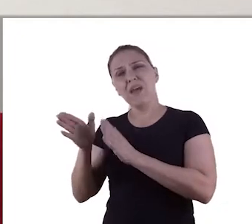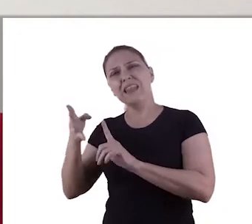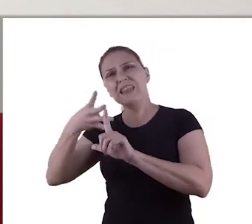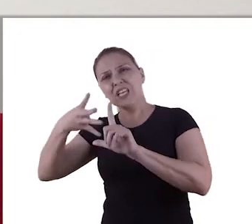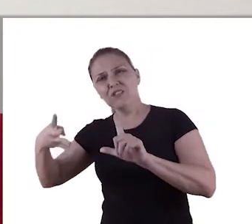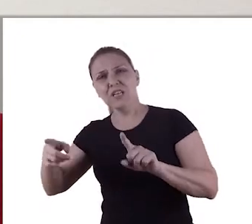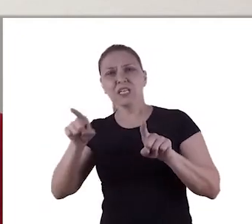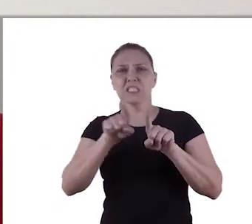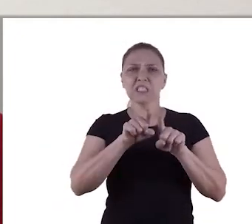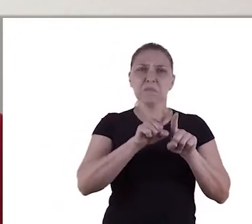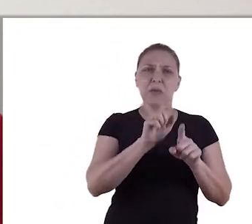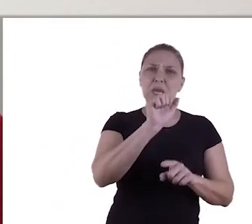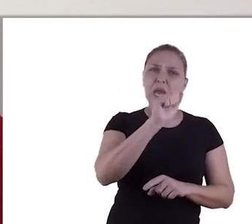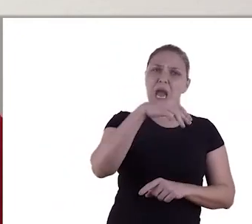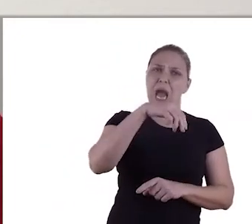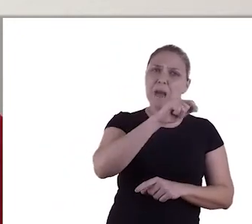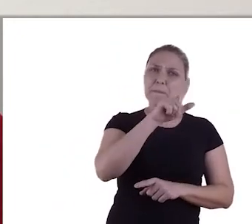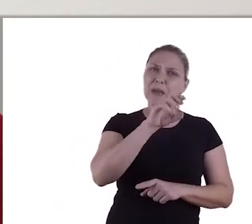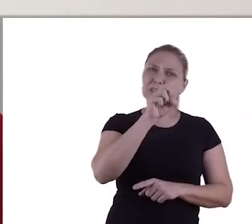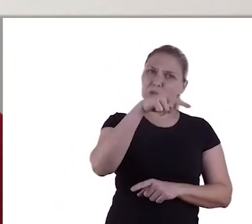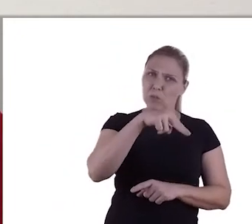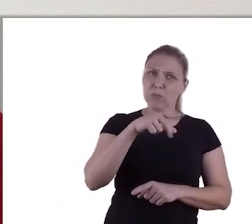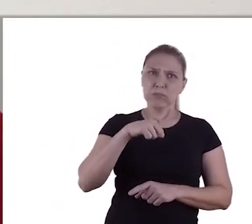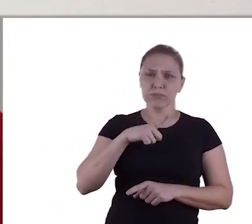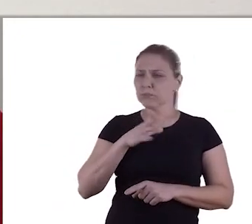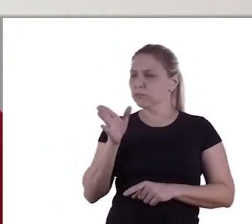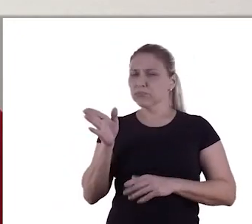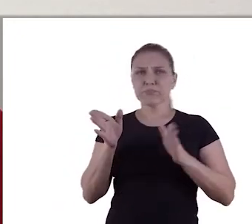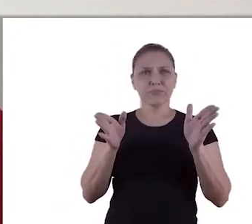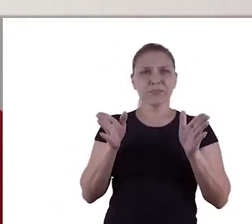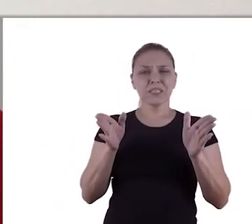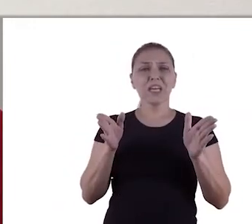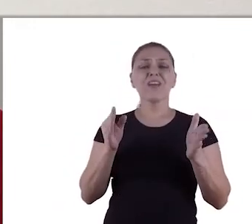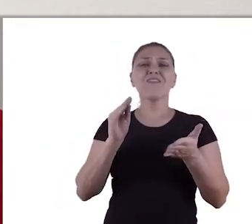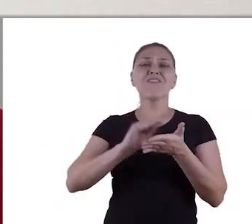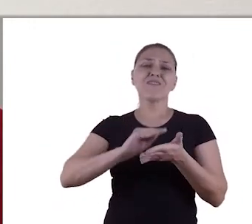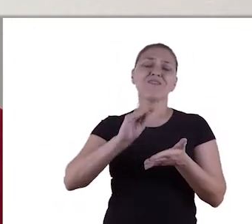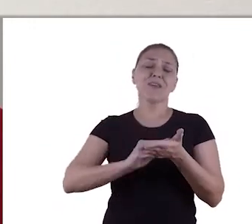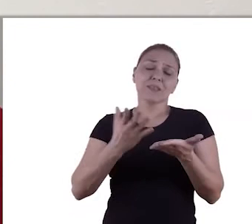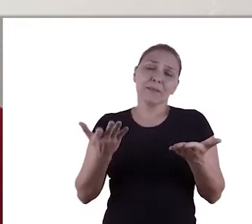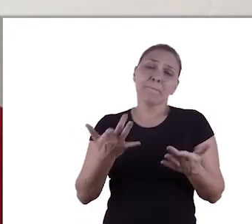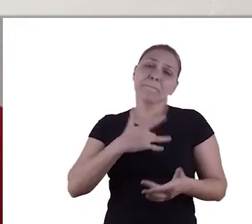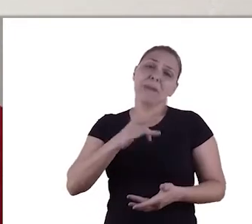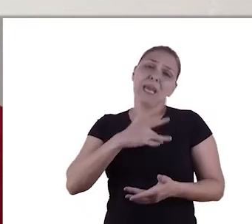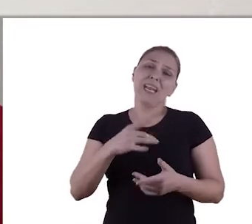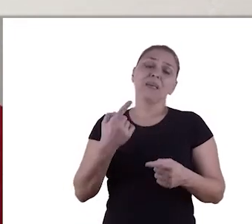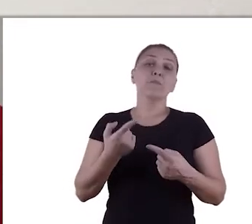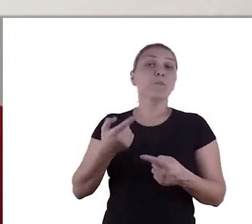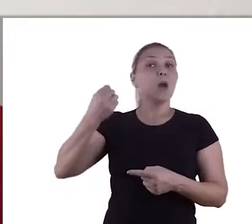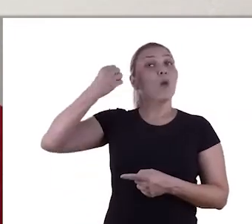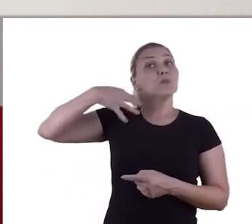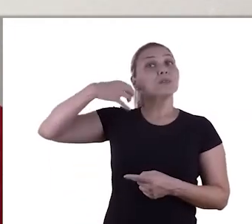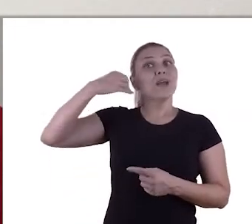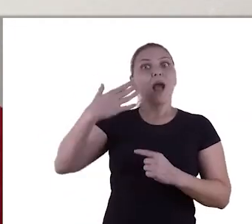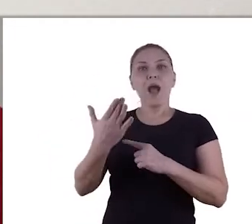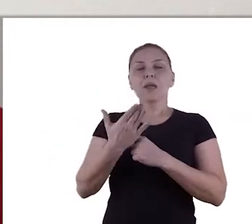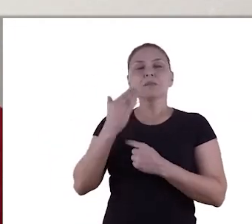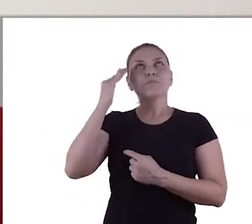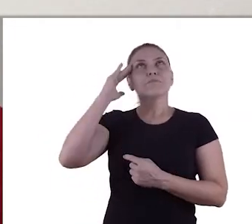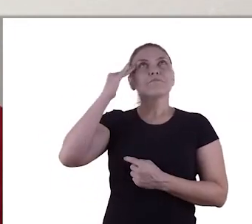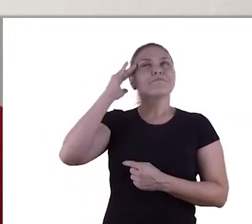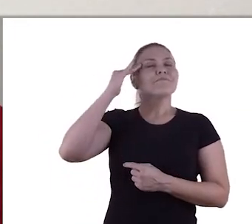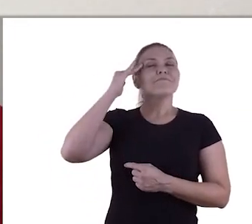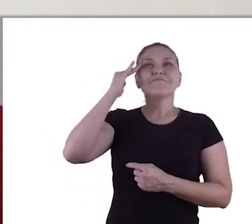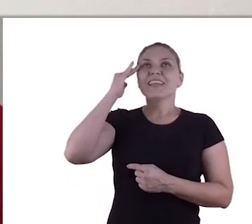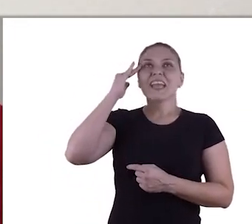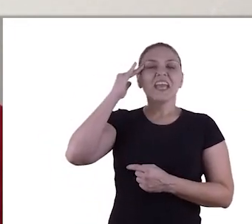plataformas. É uma perda muito grande, porque a audiodescrição faz com que a gente consiga compreender de forma